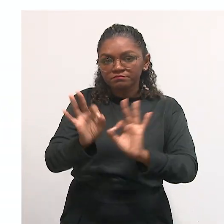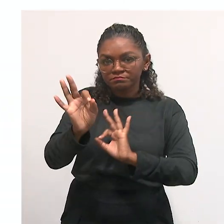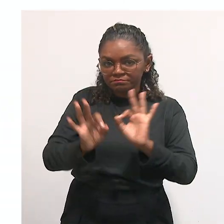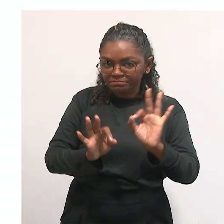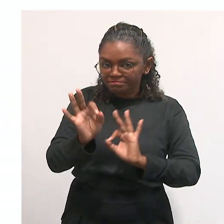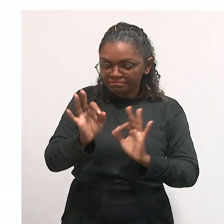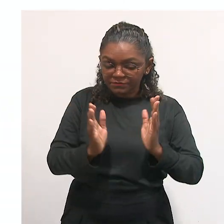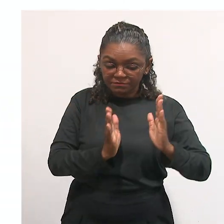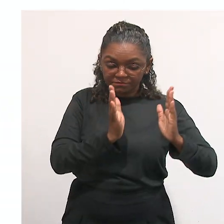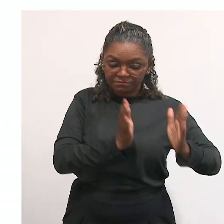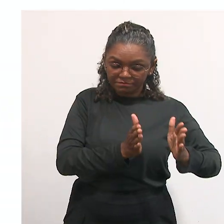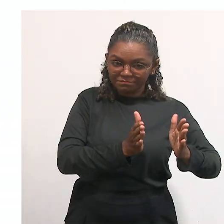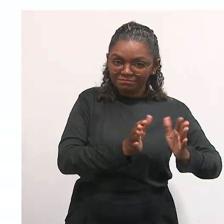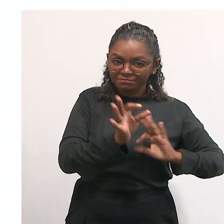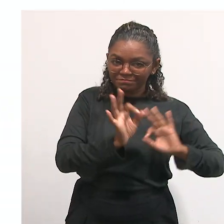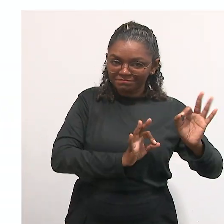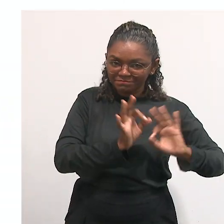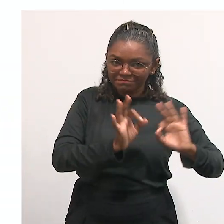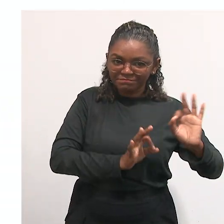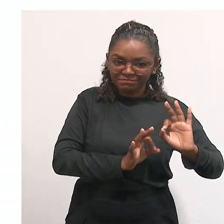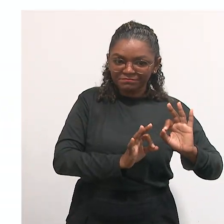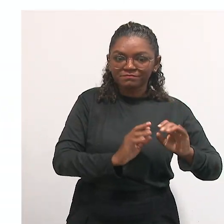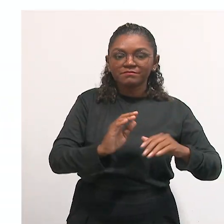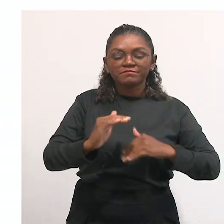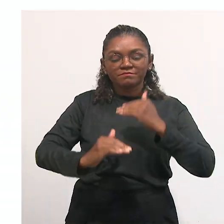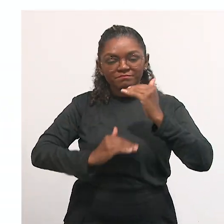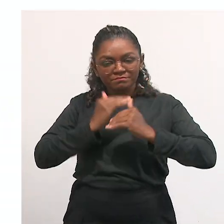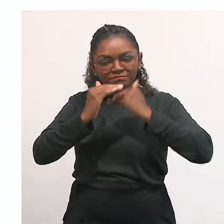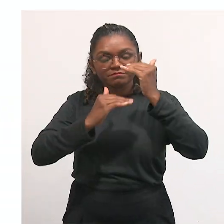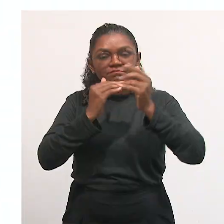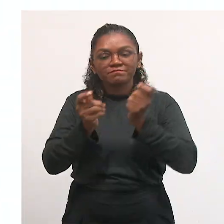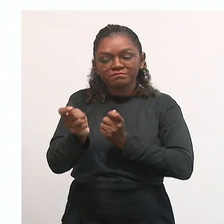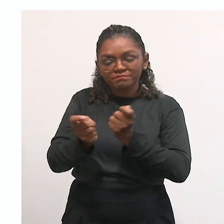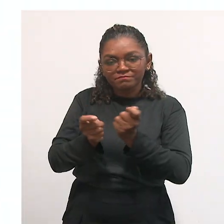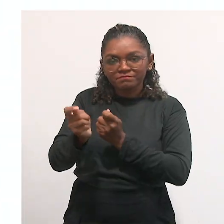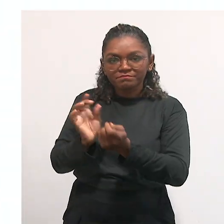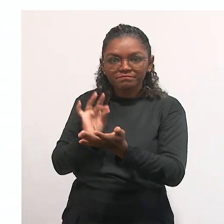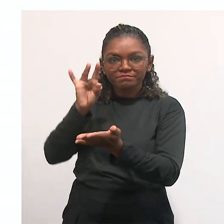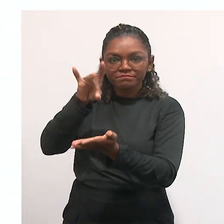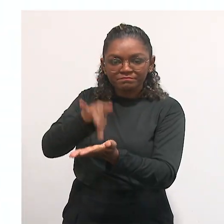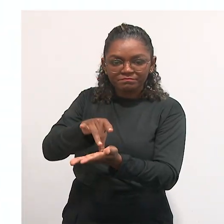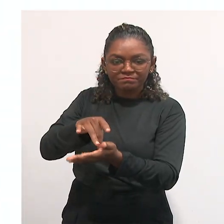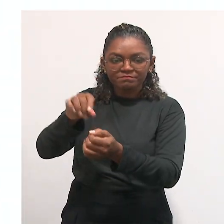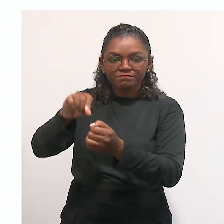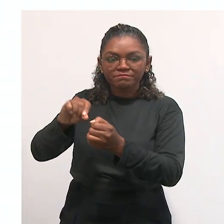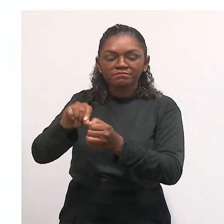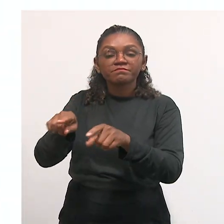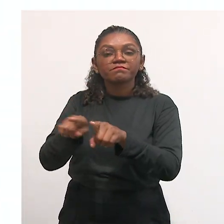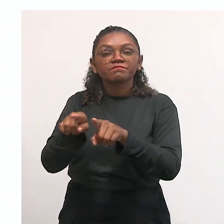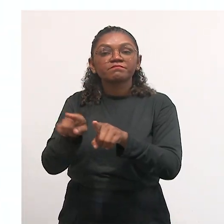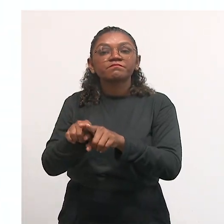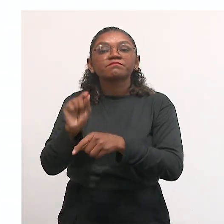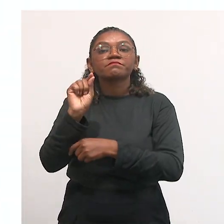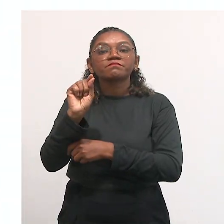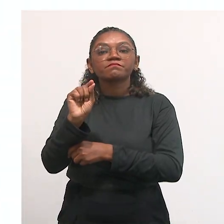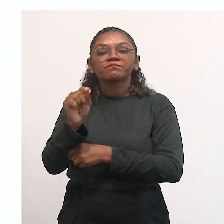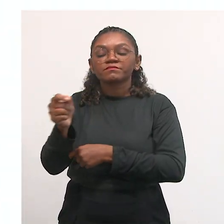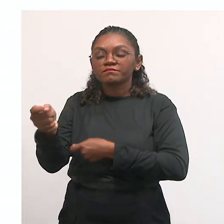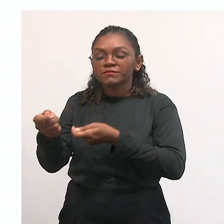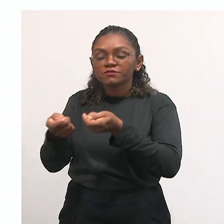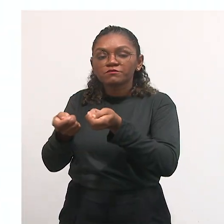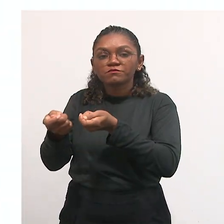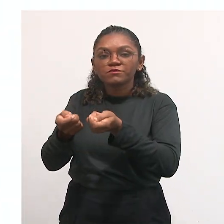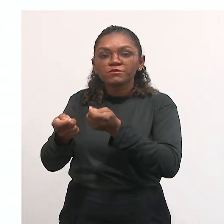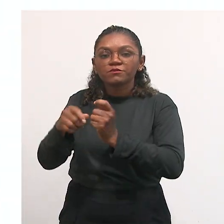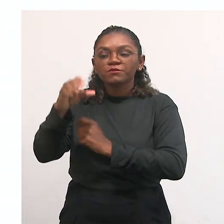de planejamento, à fase de desenvolvimento, ao gerenciamento, execução e também ao controle desse